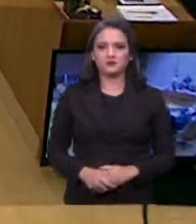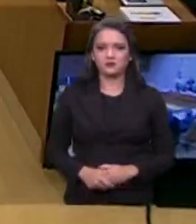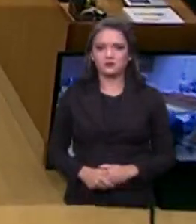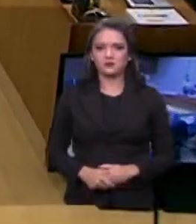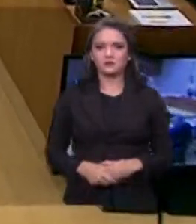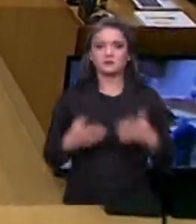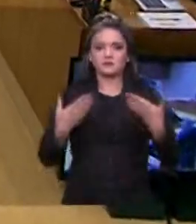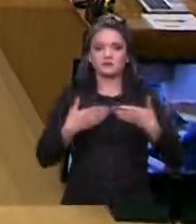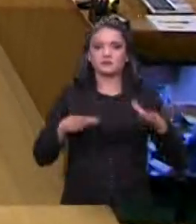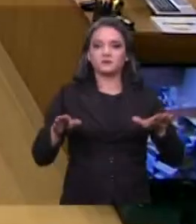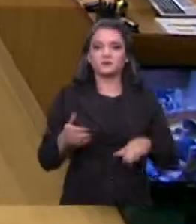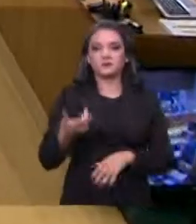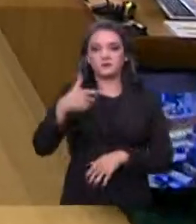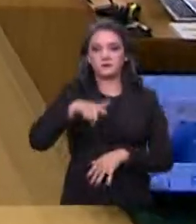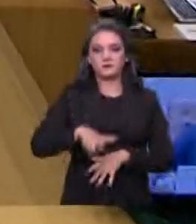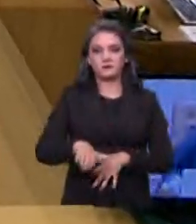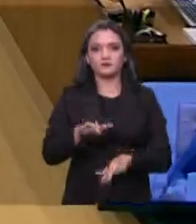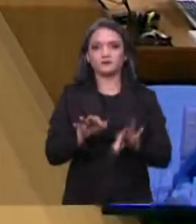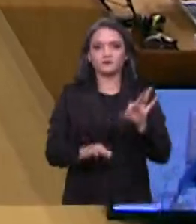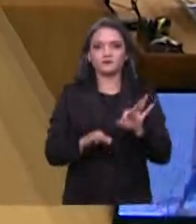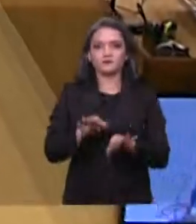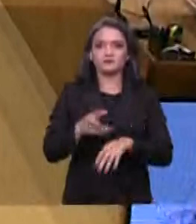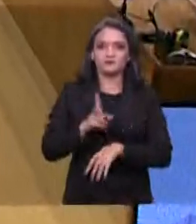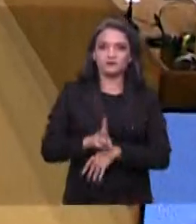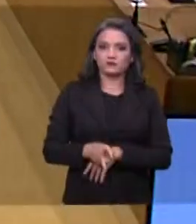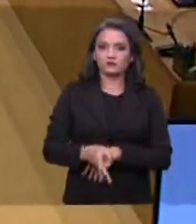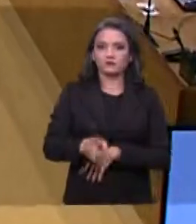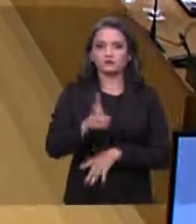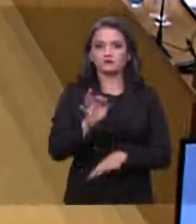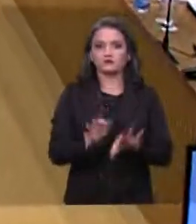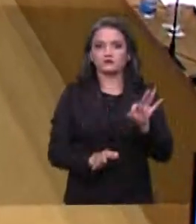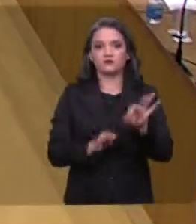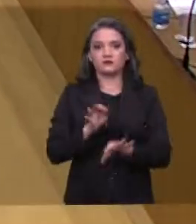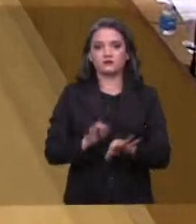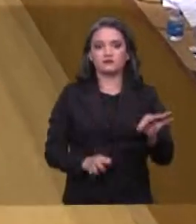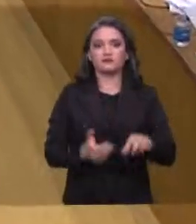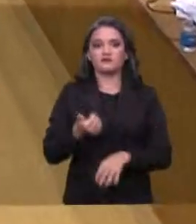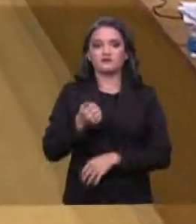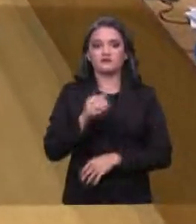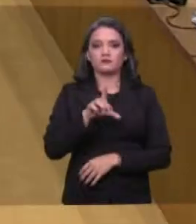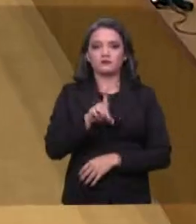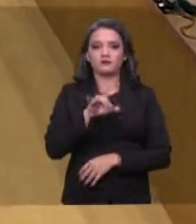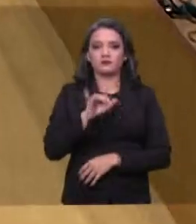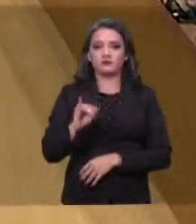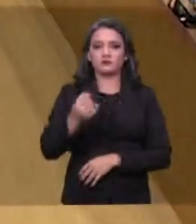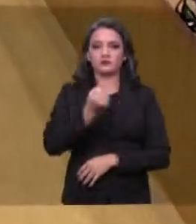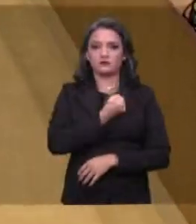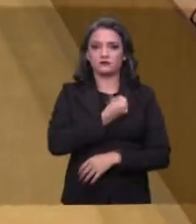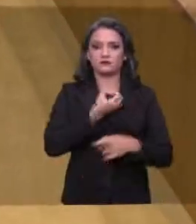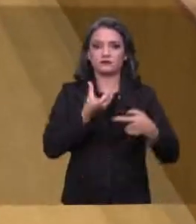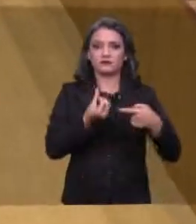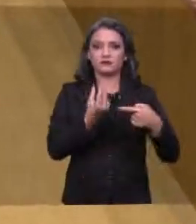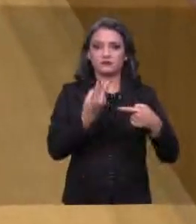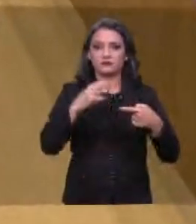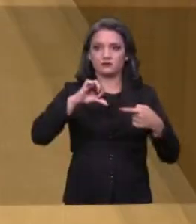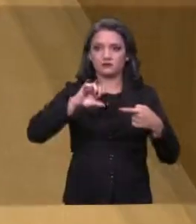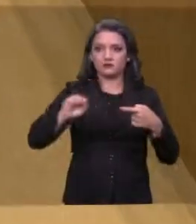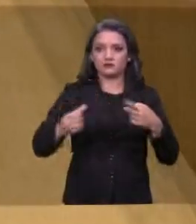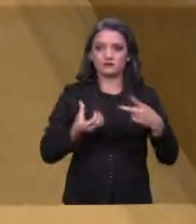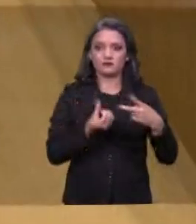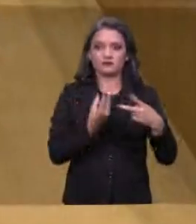Reaberta a sessão, dando continuidade ao julgamento das ações diretas de inconstitucionalidade